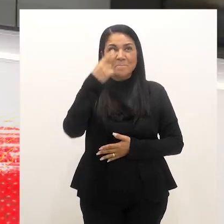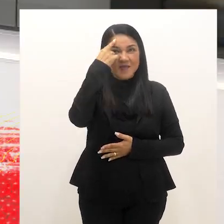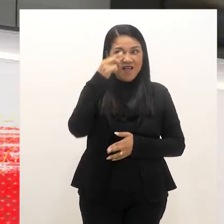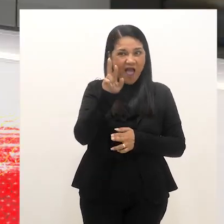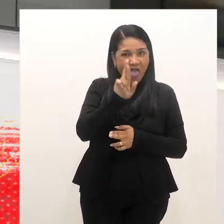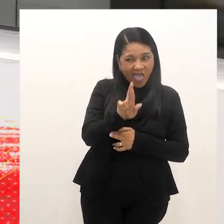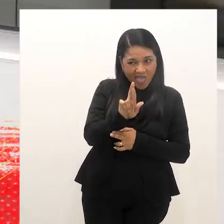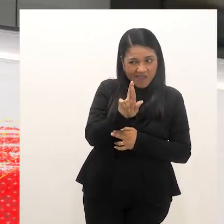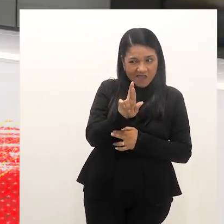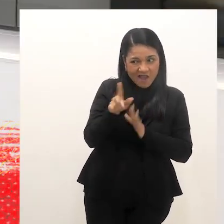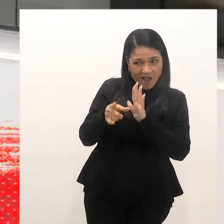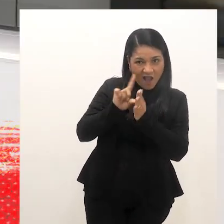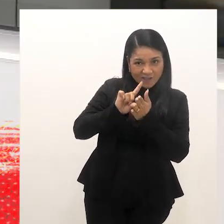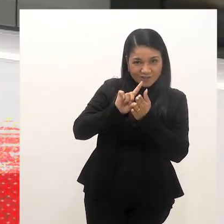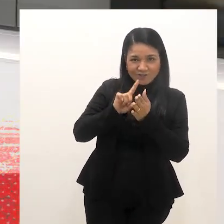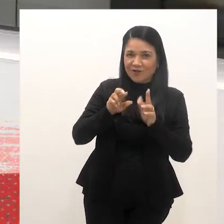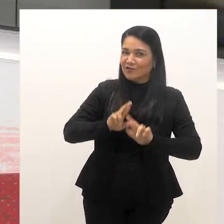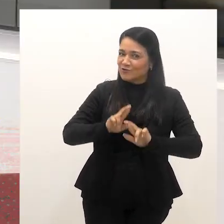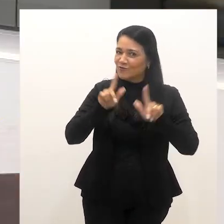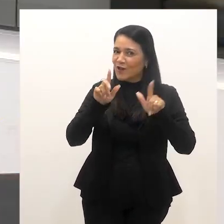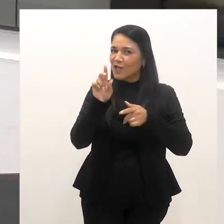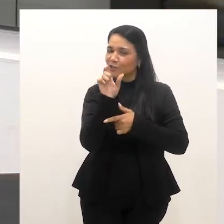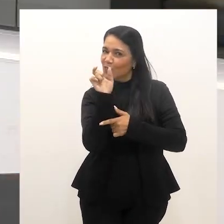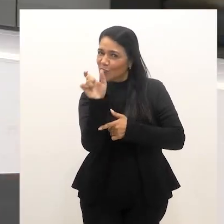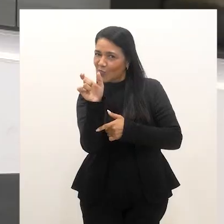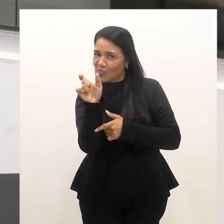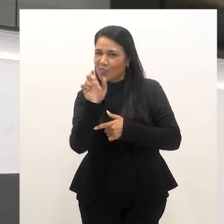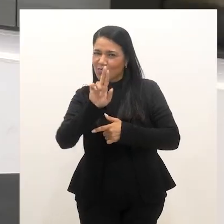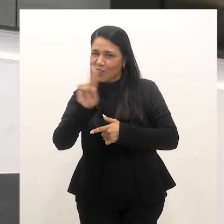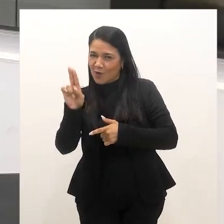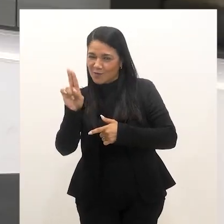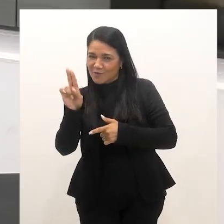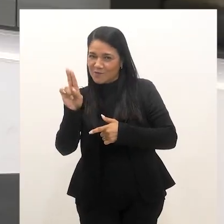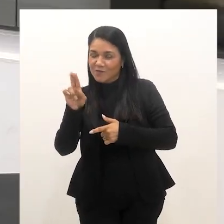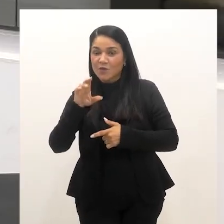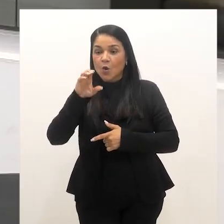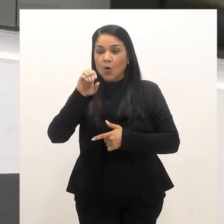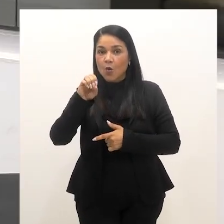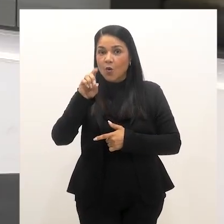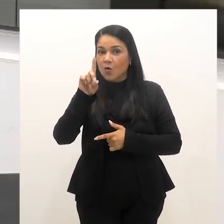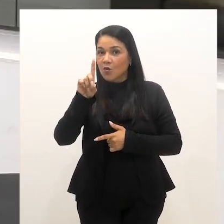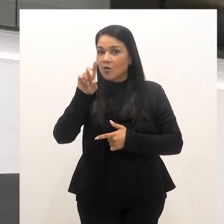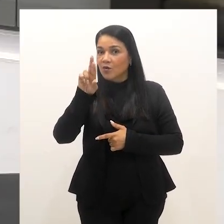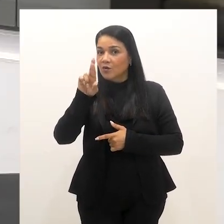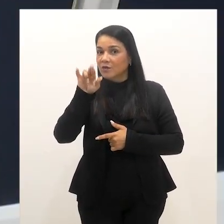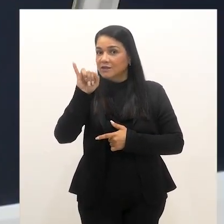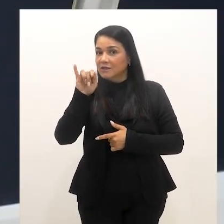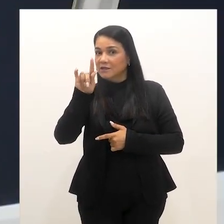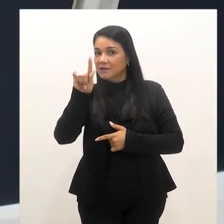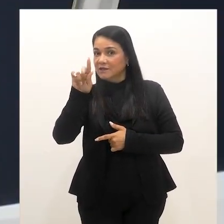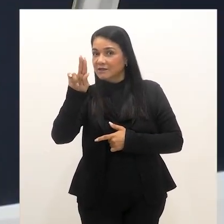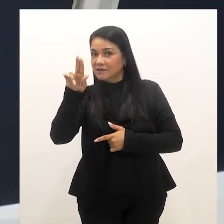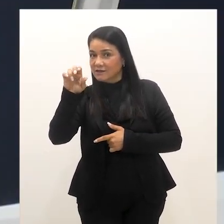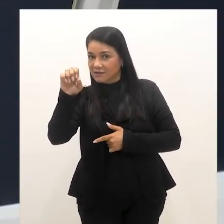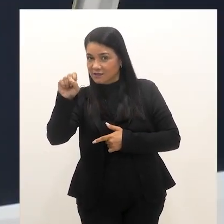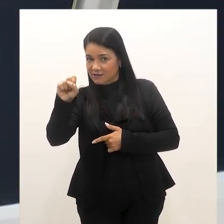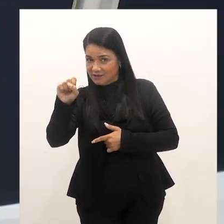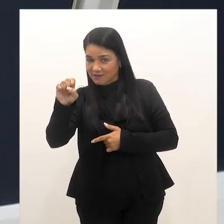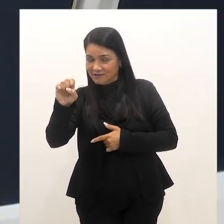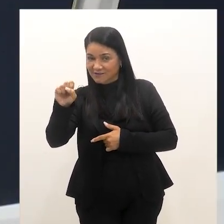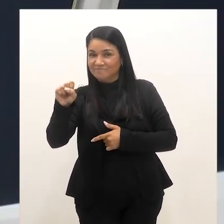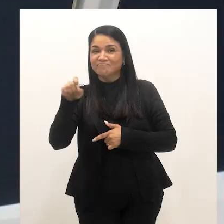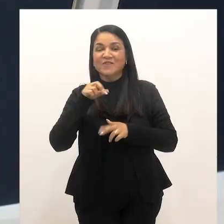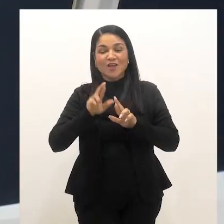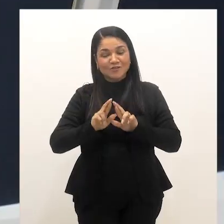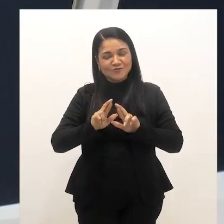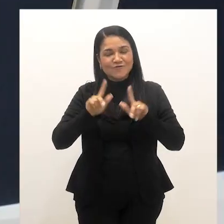um R aí, mas não, esse é diferente. É único. Eu nunca ouvi um Rodrigues. Pois é, aí o